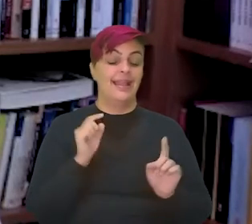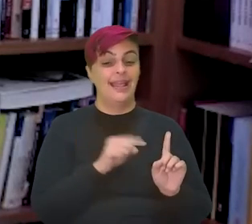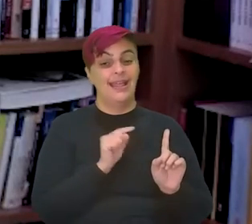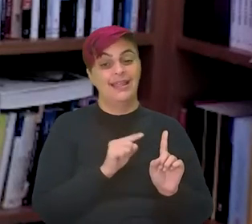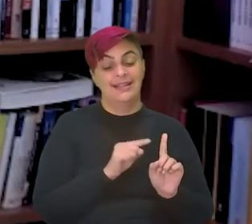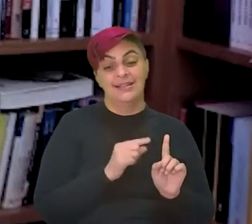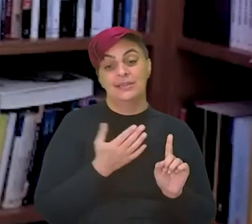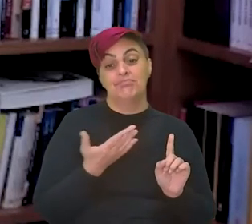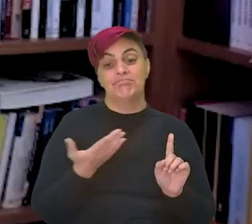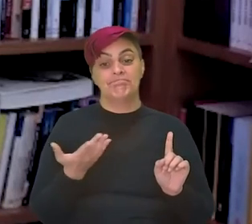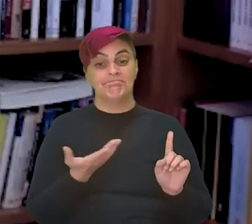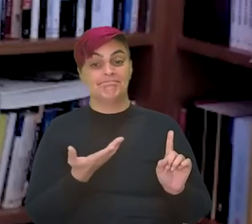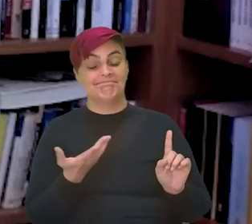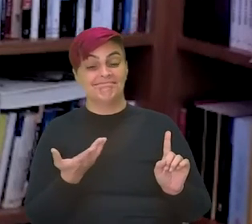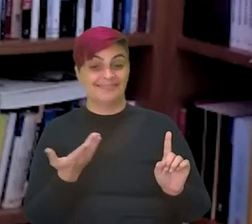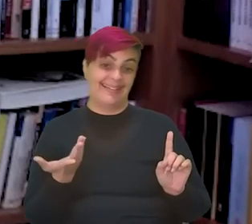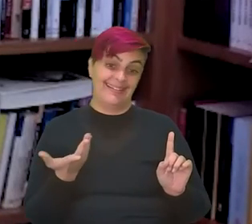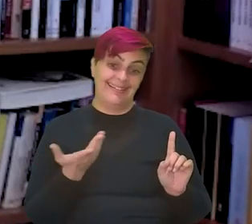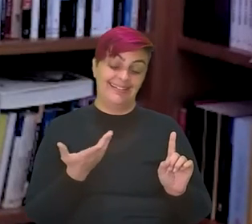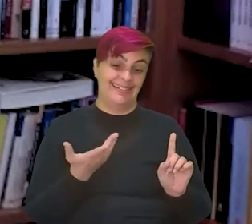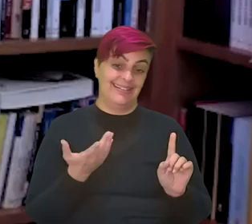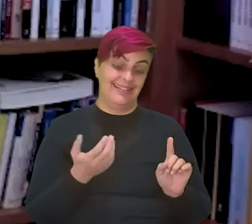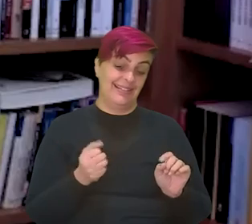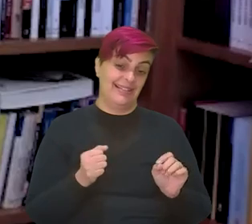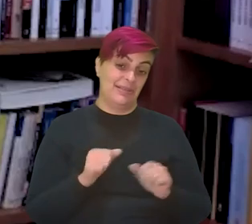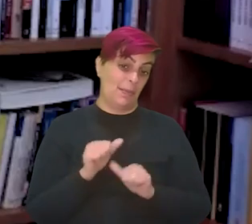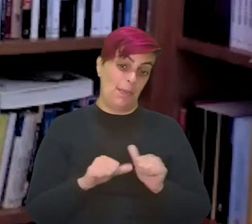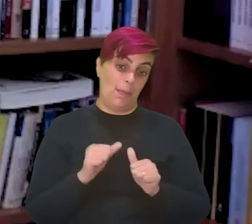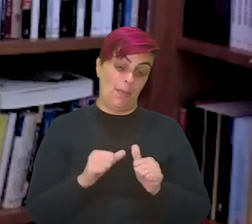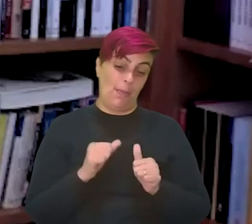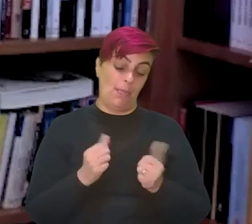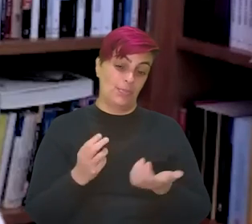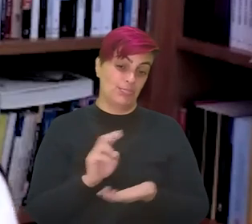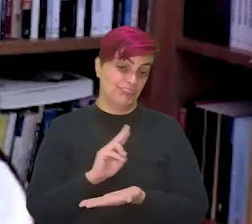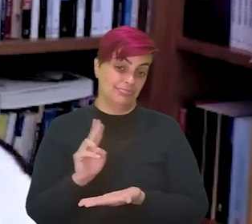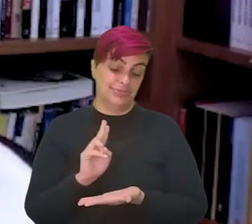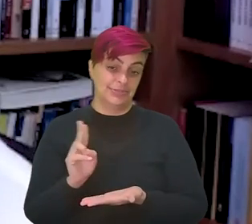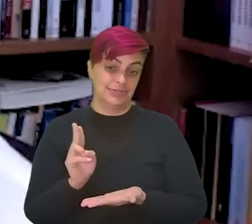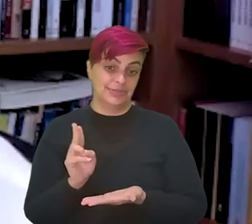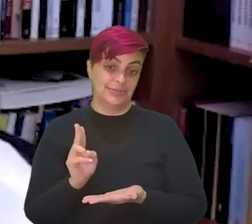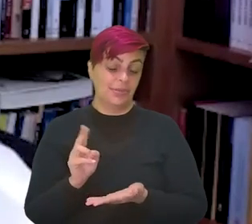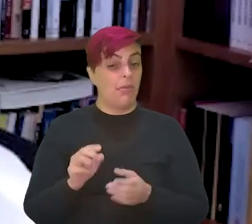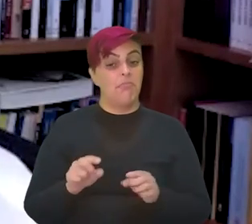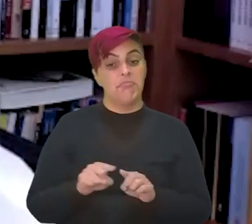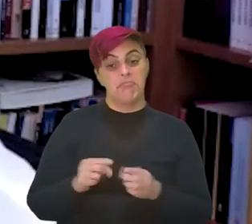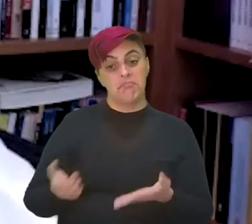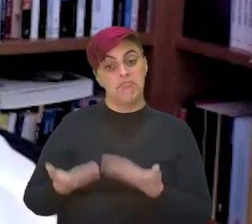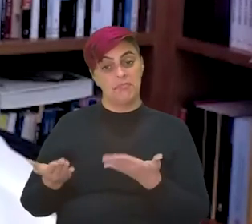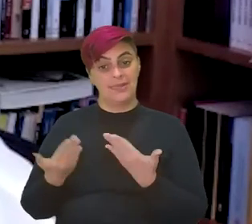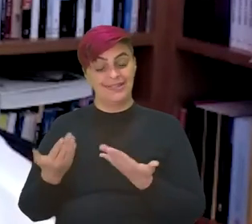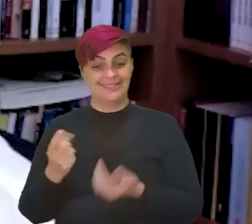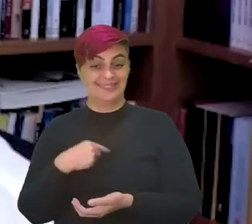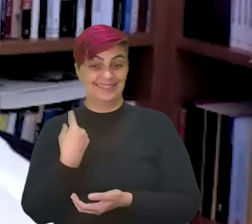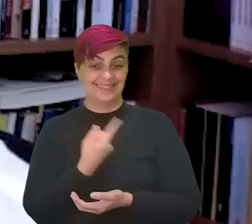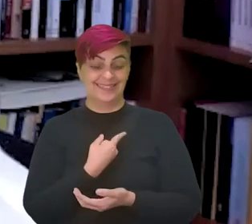pessoas, ele simplesmente, enfim, coloca Argonautas no Pacífico Ocidental e inspira